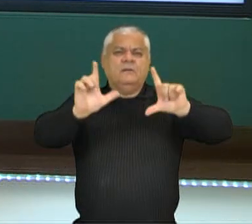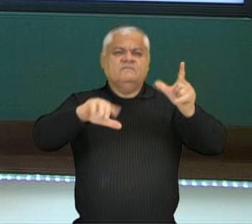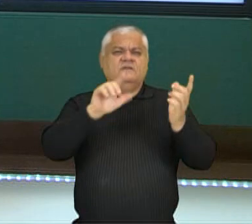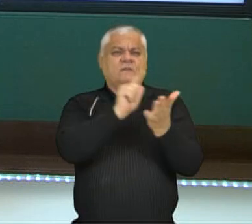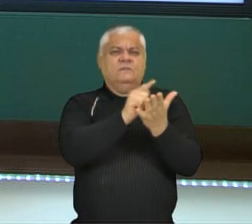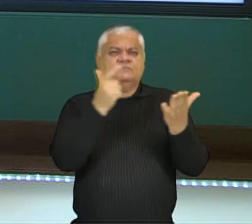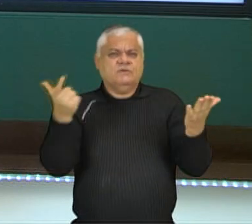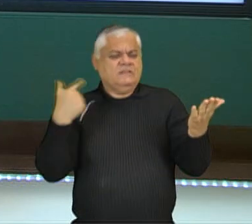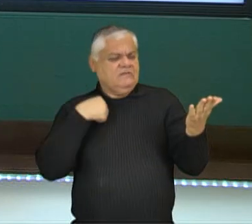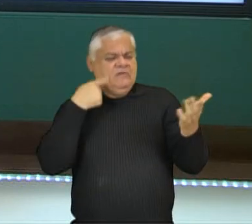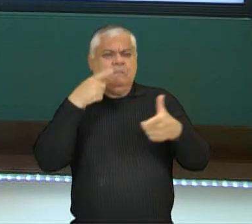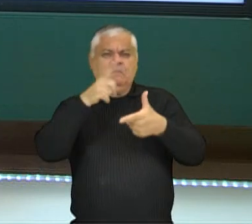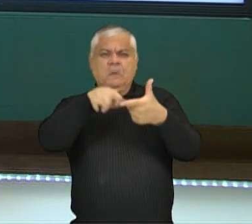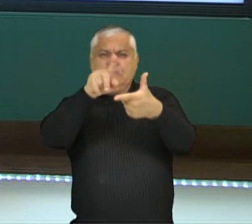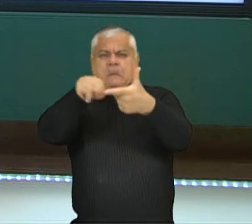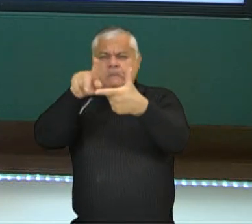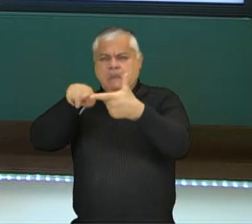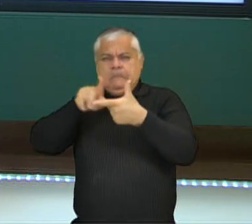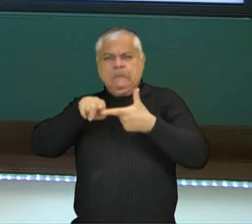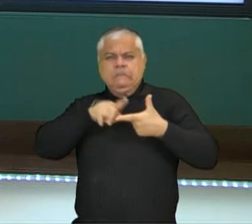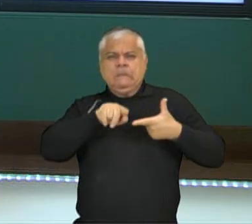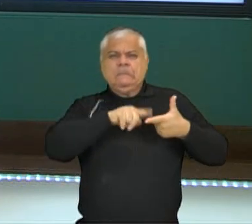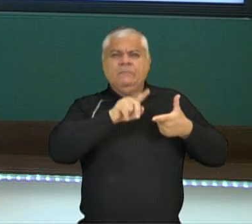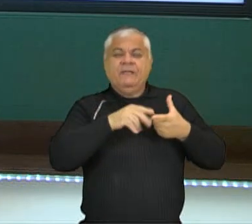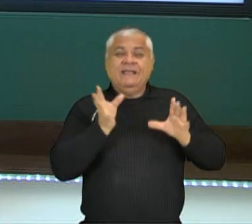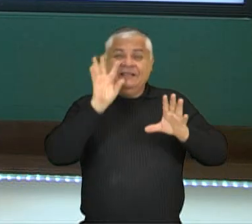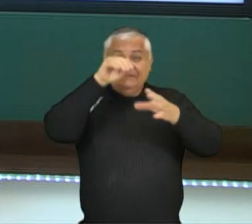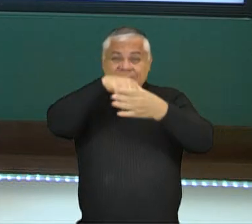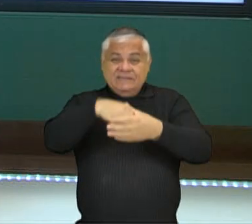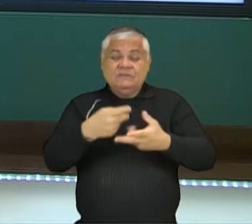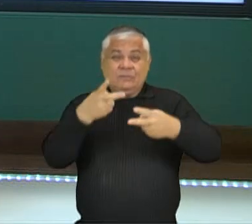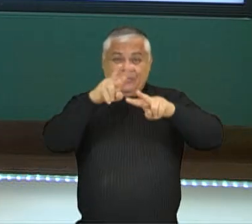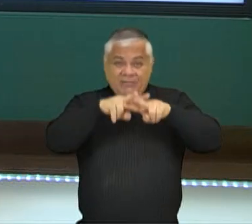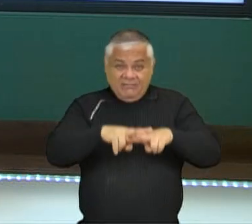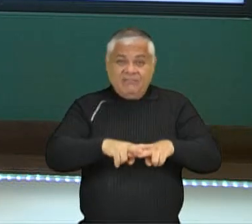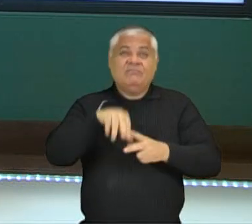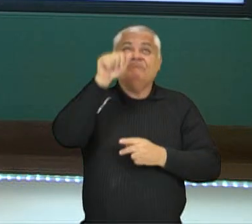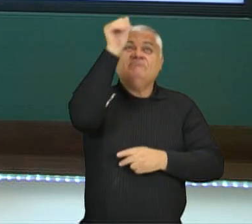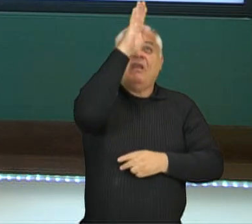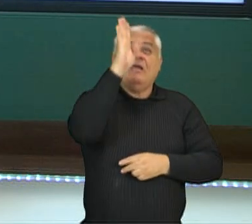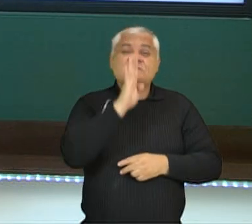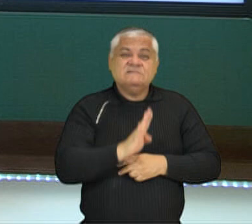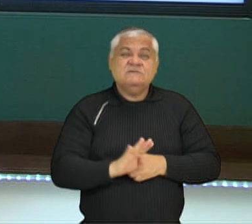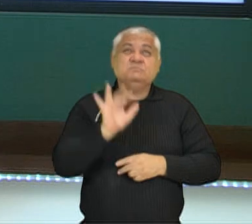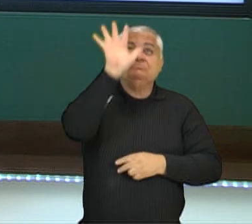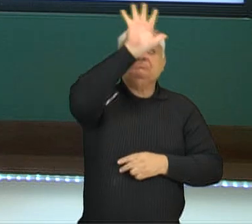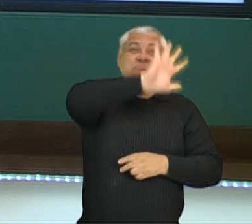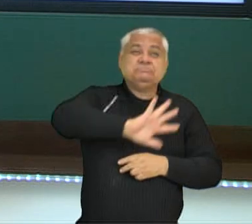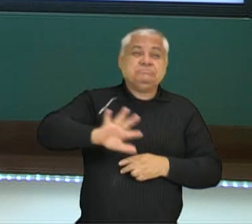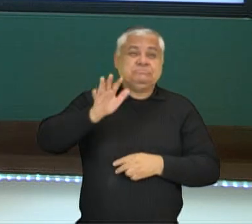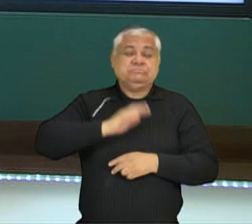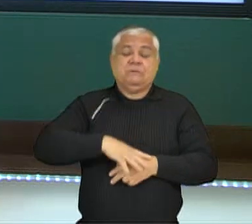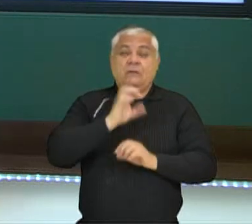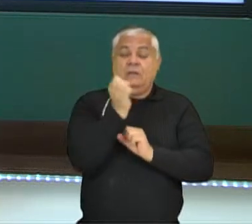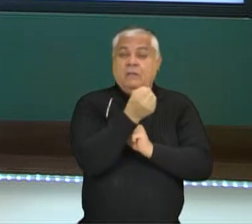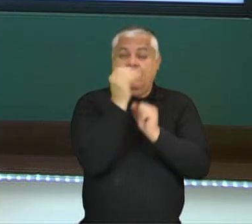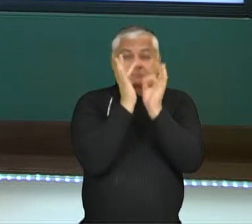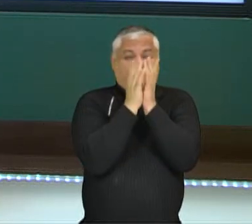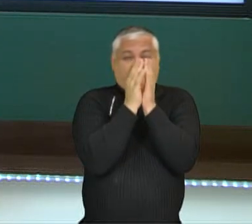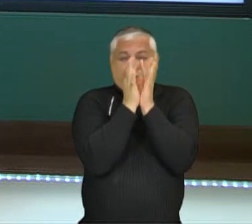uma série de problemas que acontecem nas prisões país afora. É um número de presos